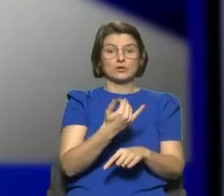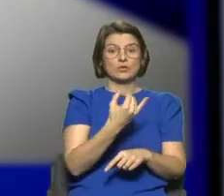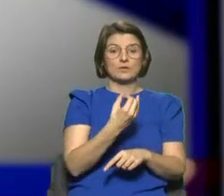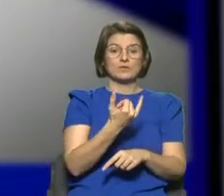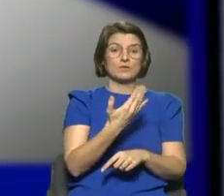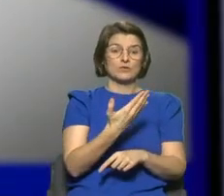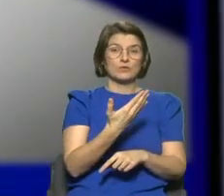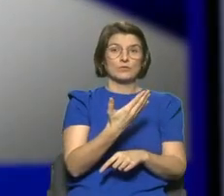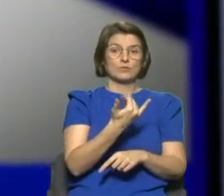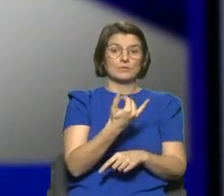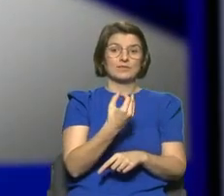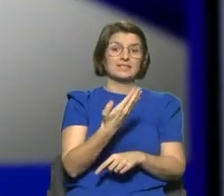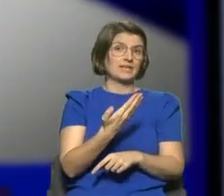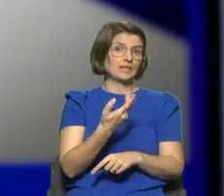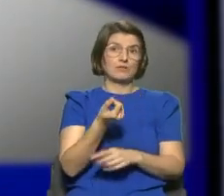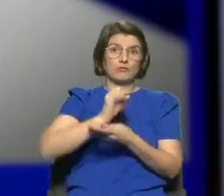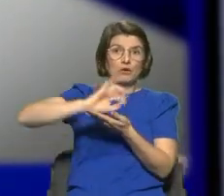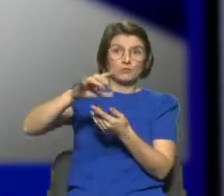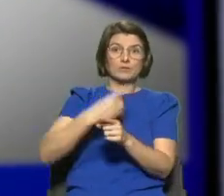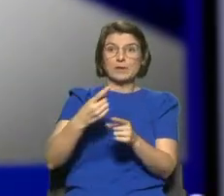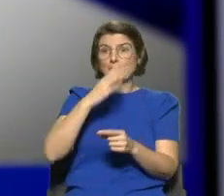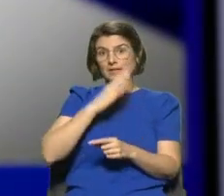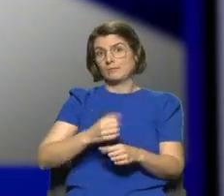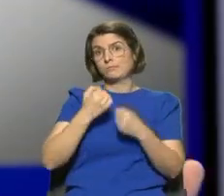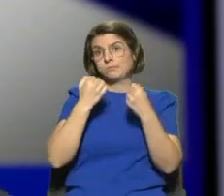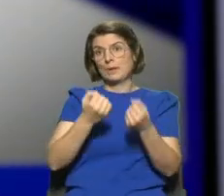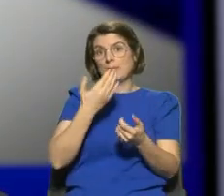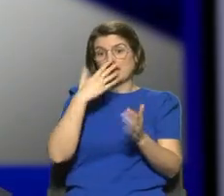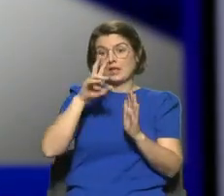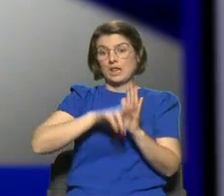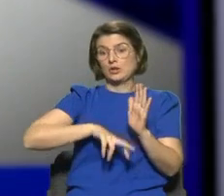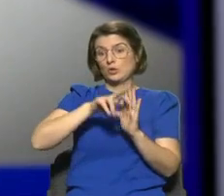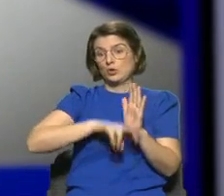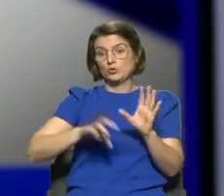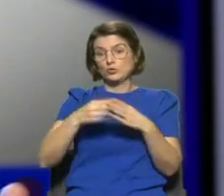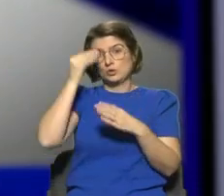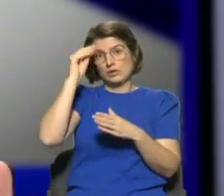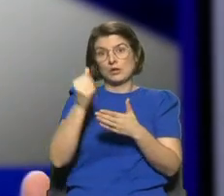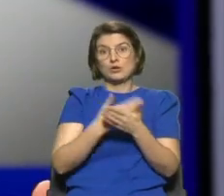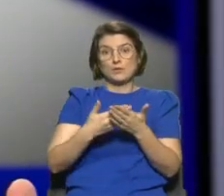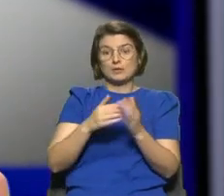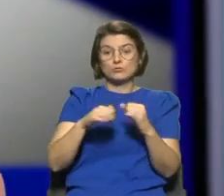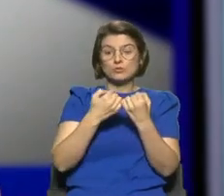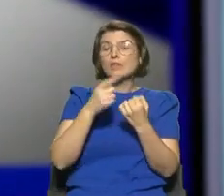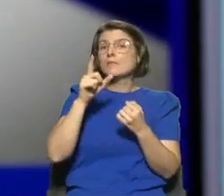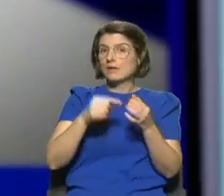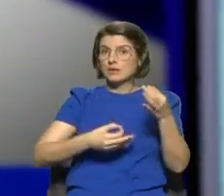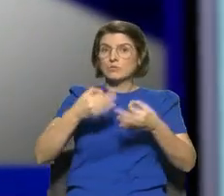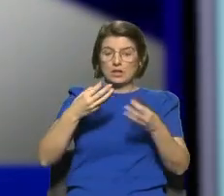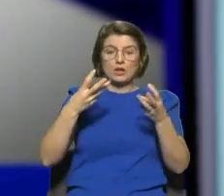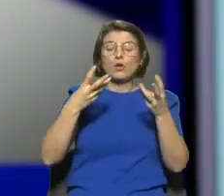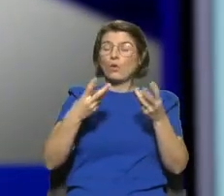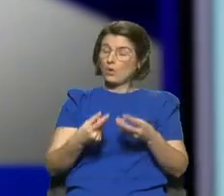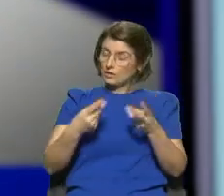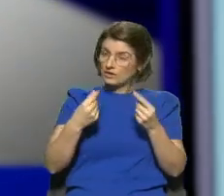devolver não será capaz de utilizar Isso já é a ajuizar pelos relatórios do Conselho económico e social e do próprio Tribunal de Contas e do